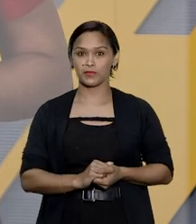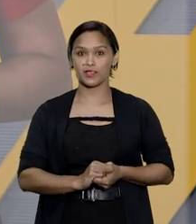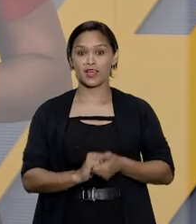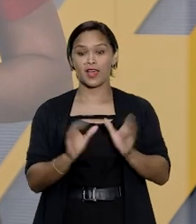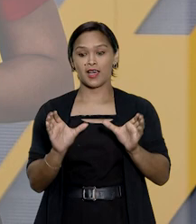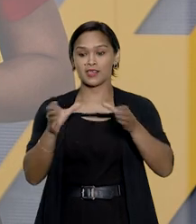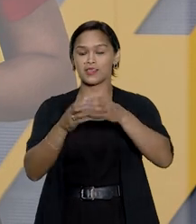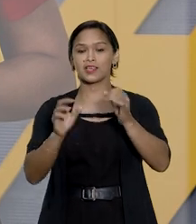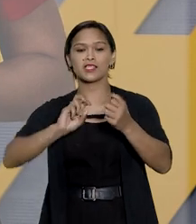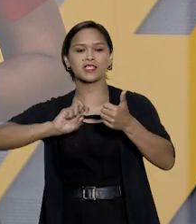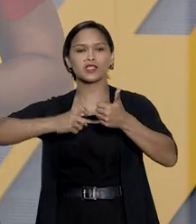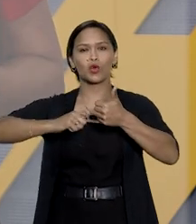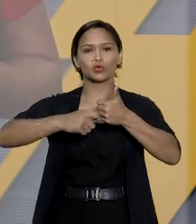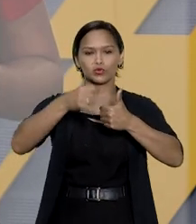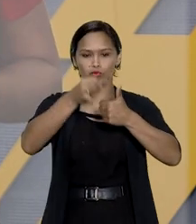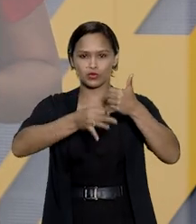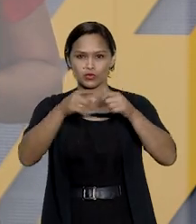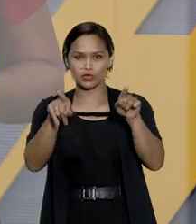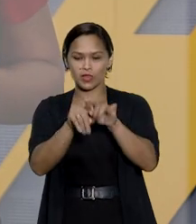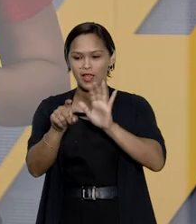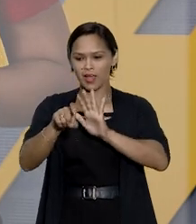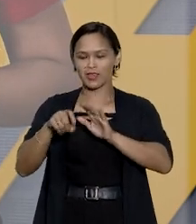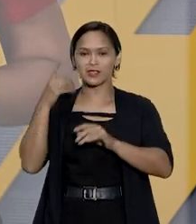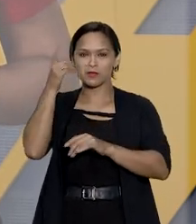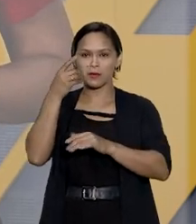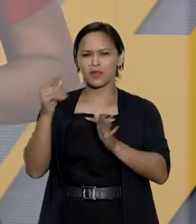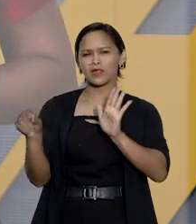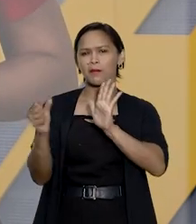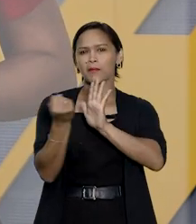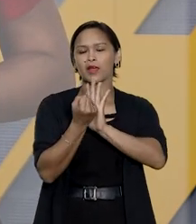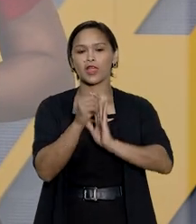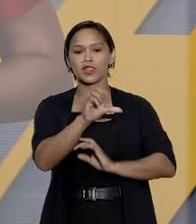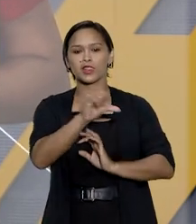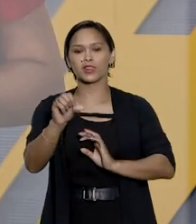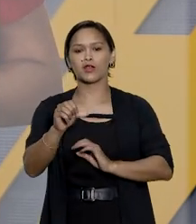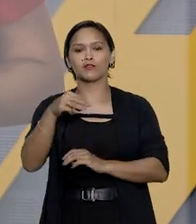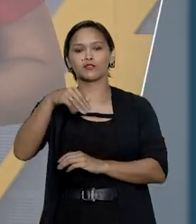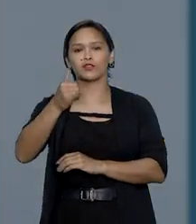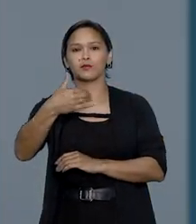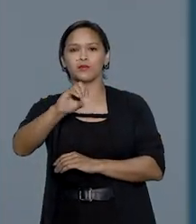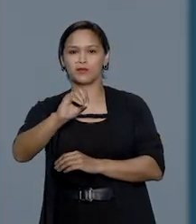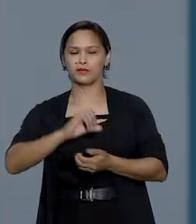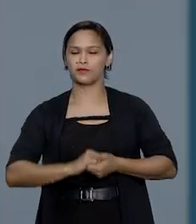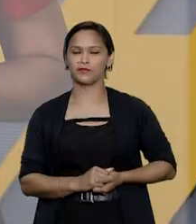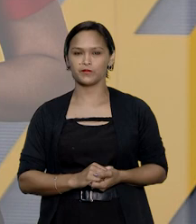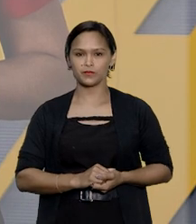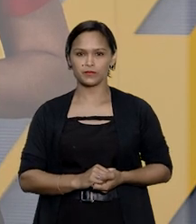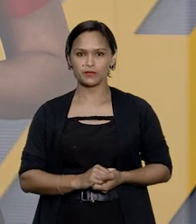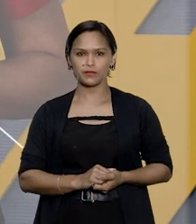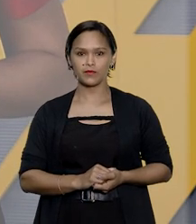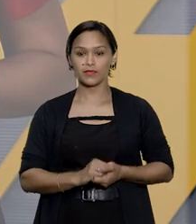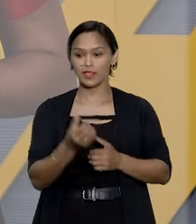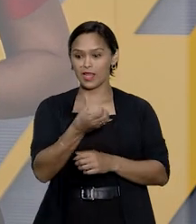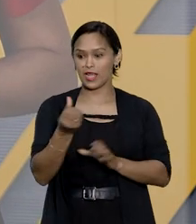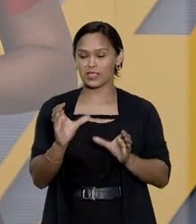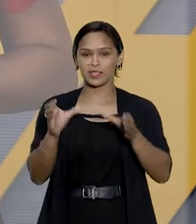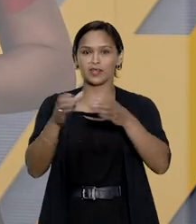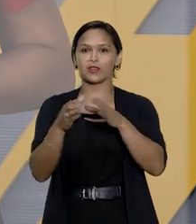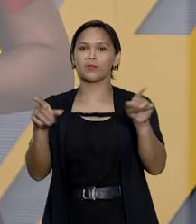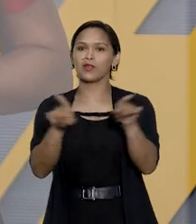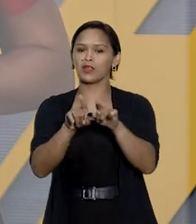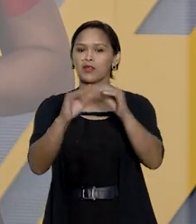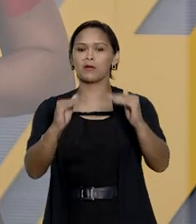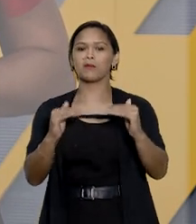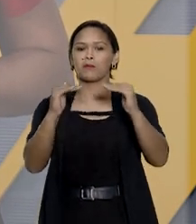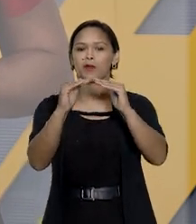A sessão do júri que julgará a ex-parlamentar está marcada para 9 de maio. A sexta turma